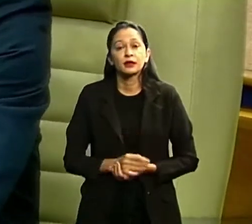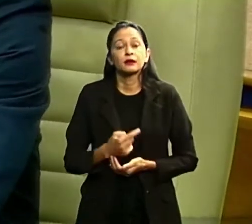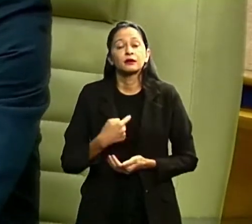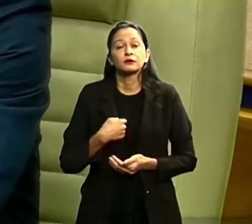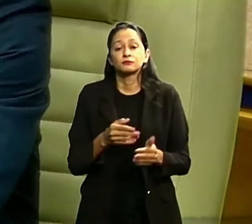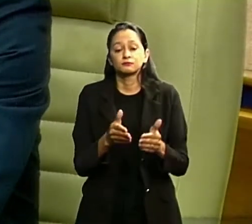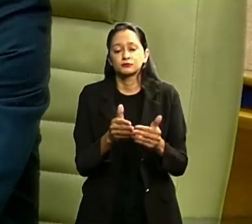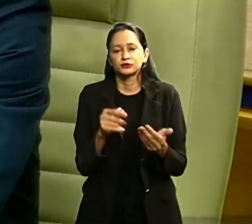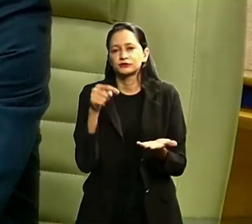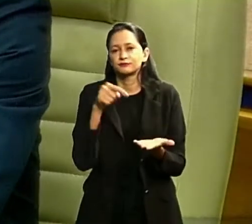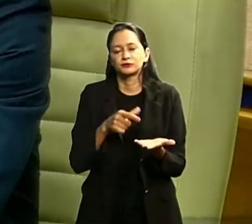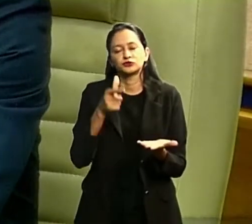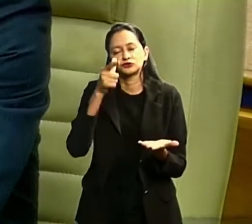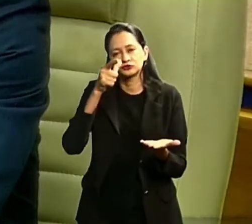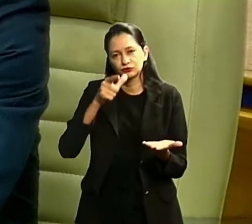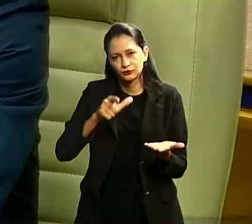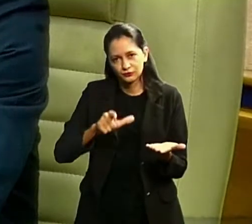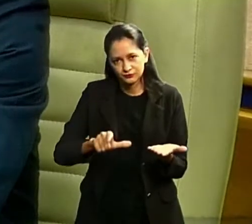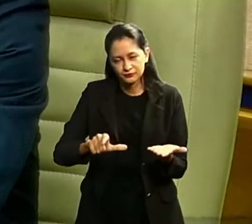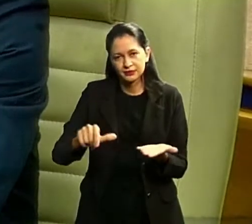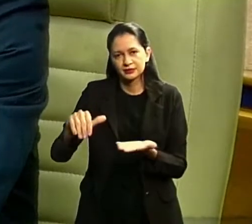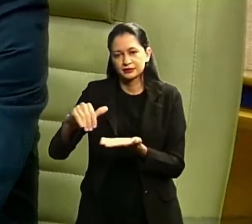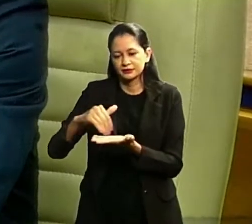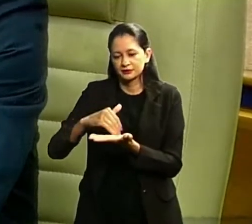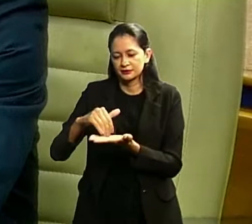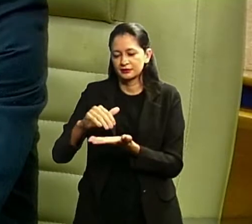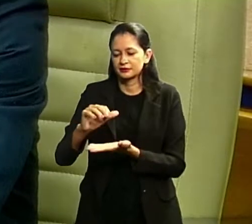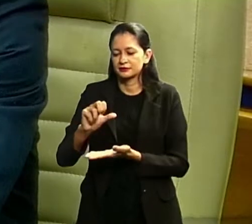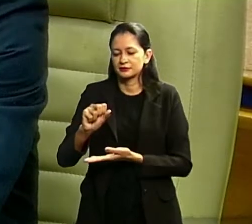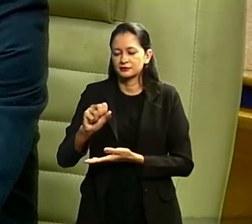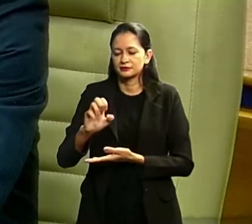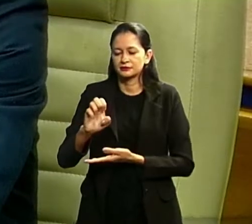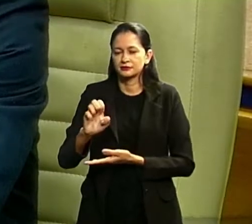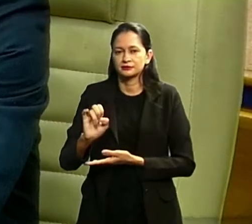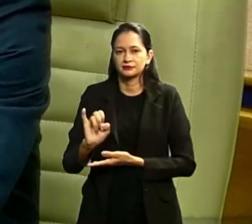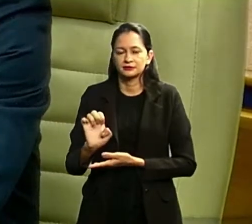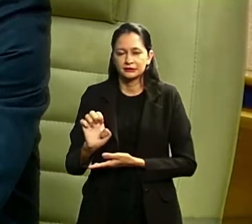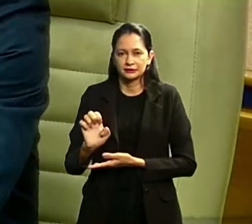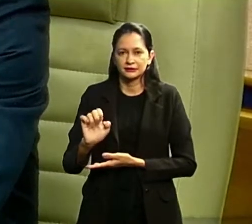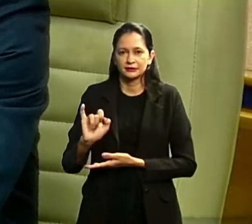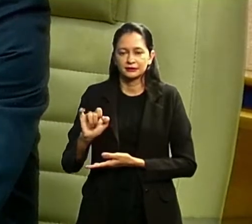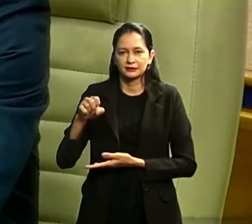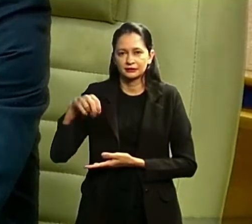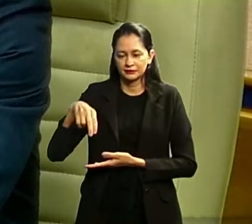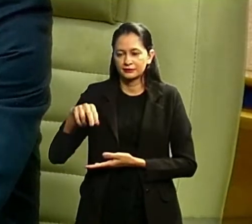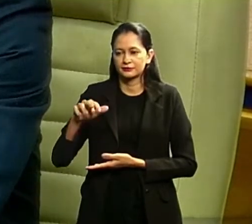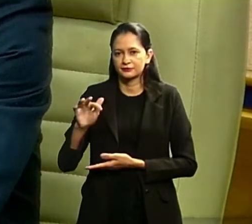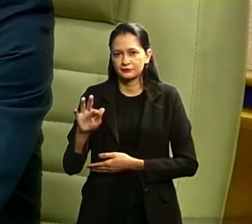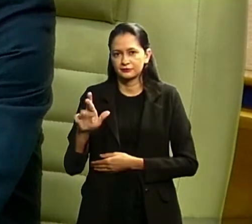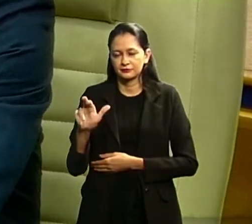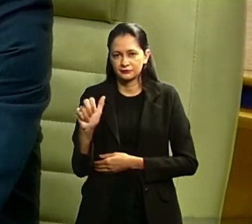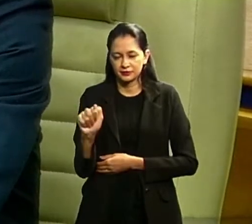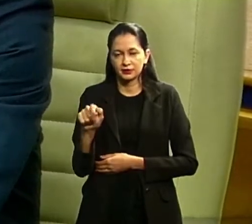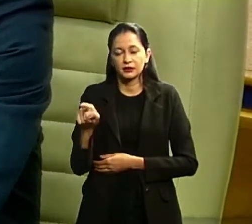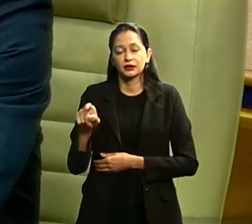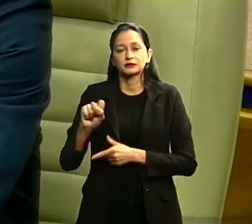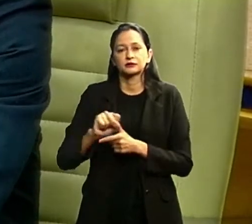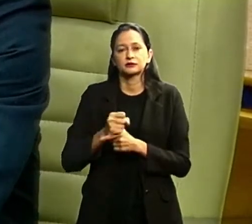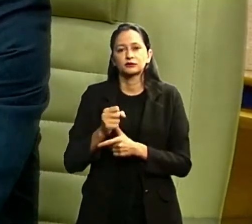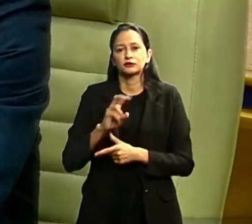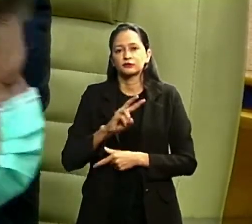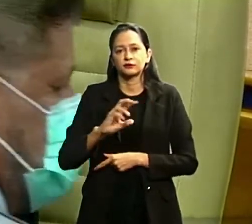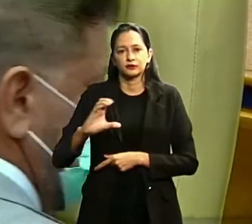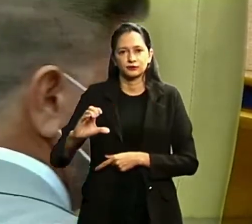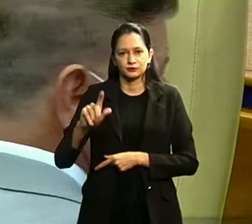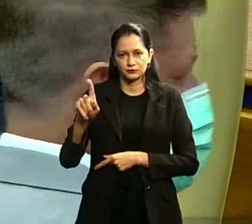mais uma vez, uma intervenção da CEINFRA, ali na Avenida Vinícius de Moraes, no Vera Cruz 2, inclusive da